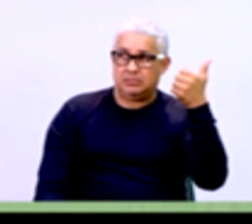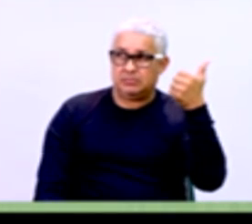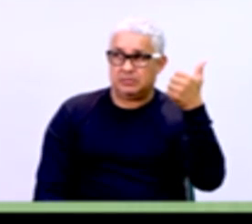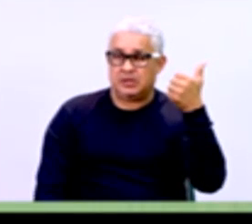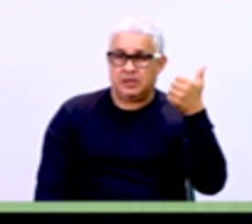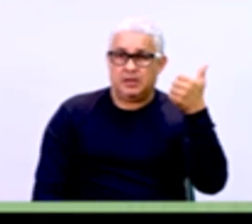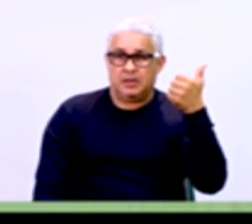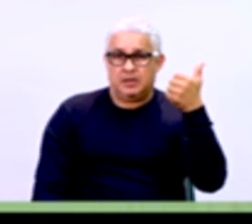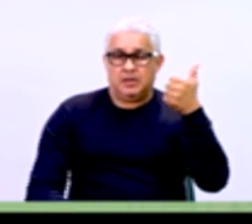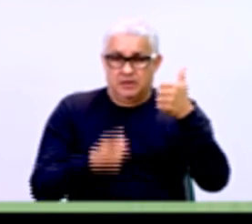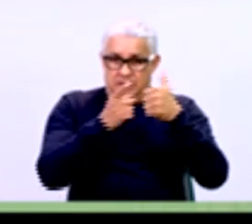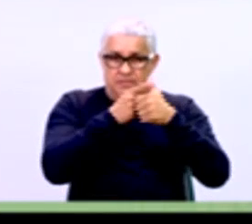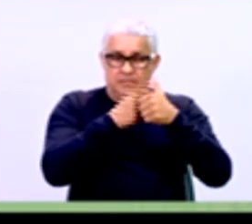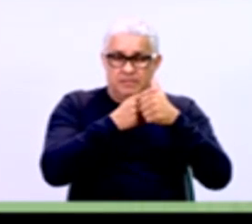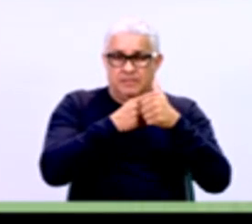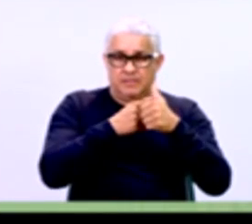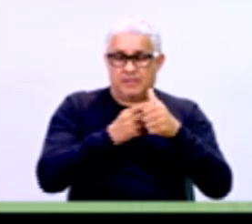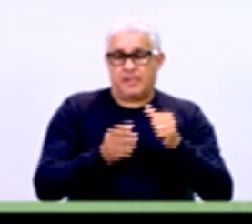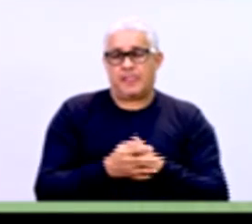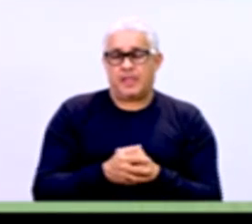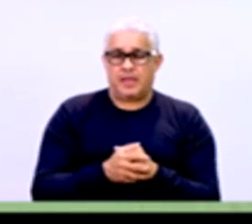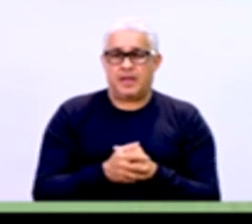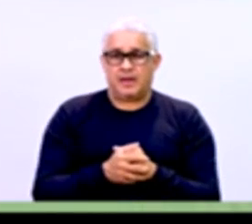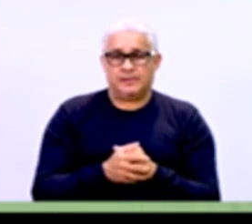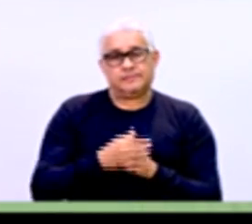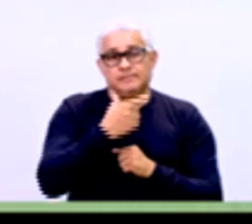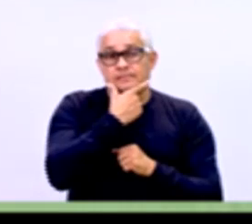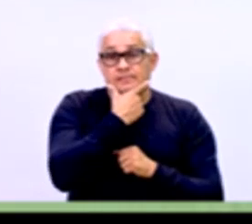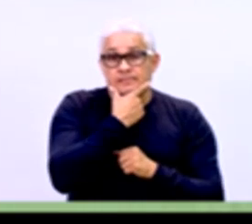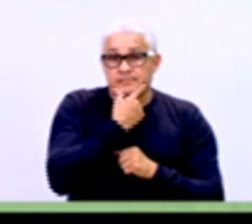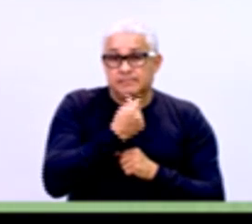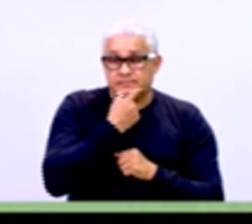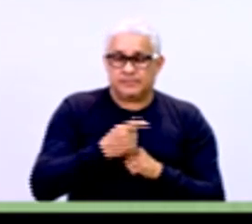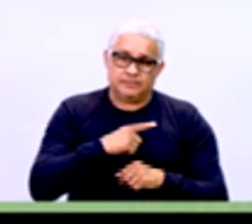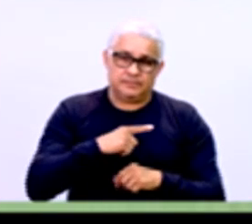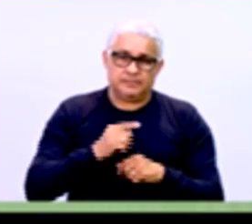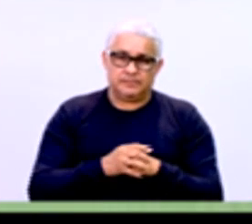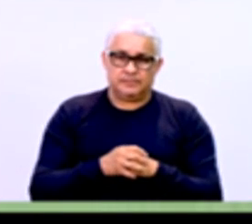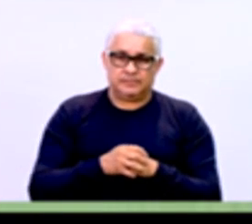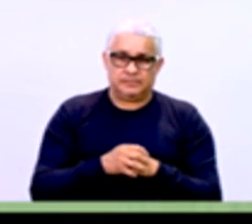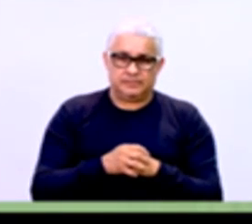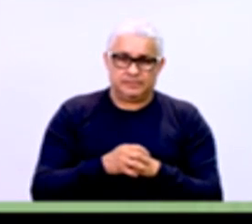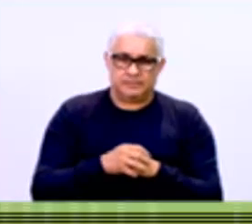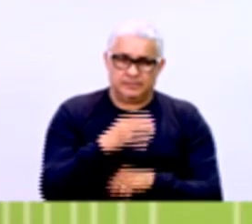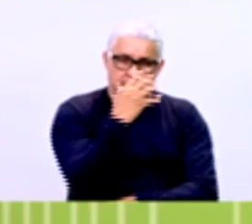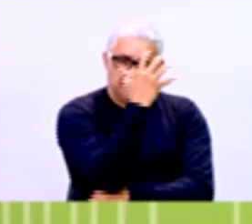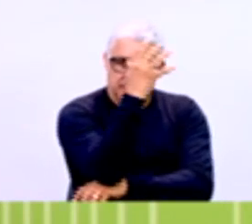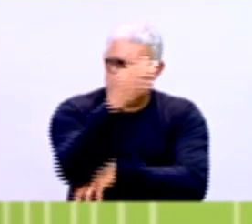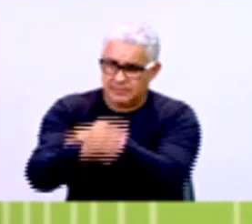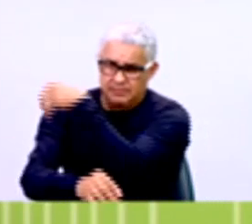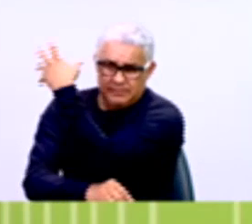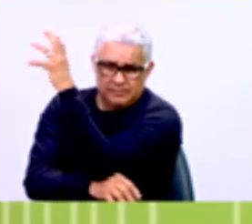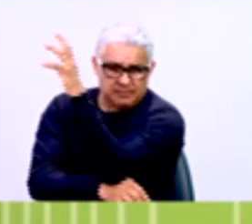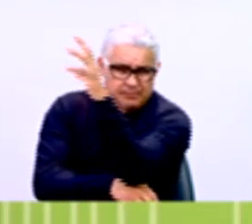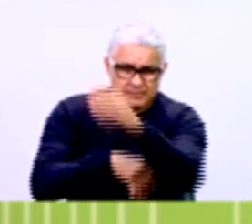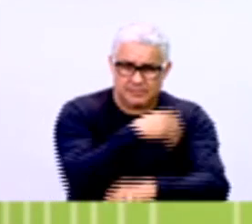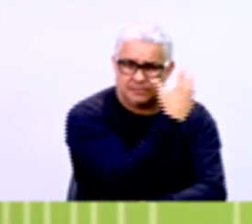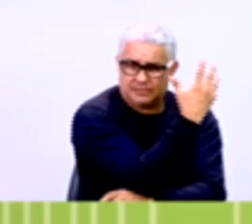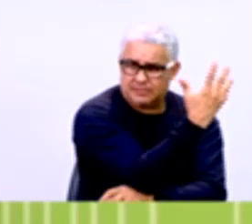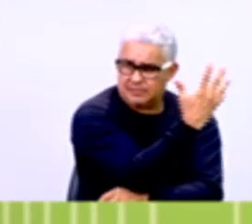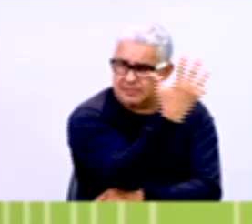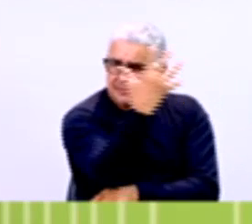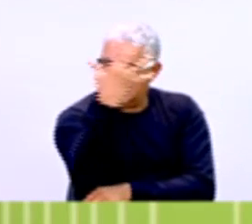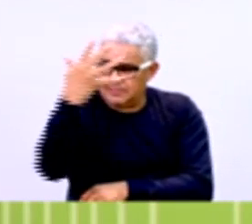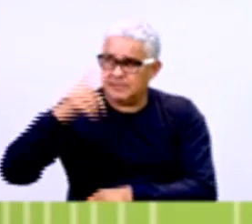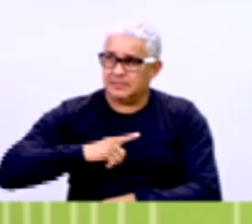ele é caracterizado por um momento em que o homem, ele tem a natureza, ele tem o meio ambiente